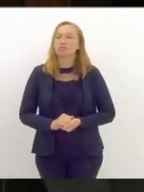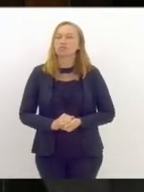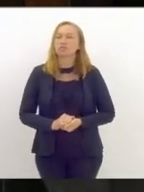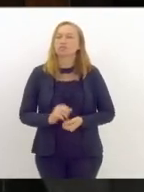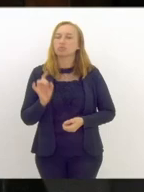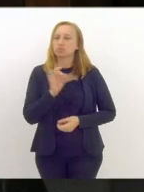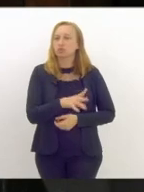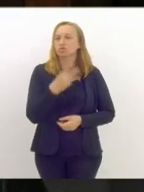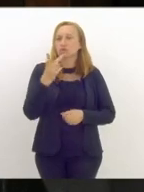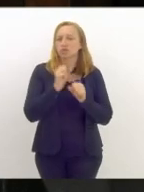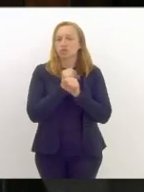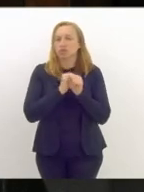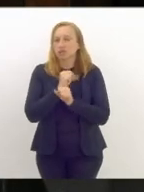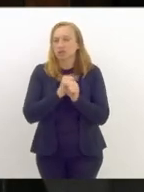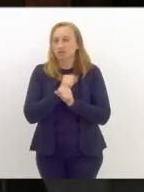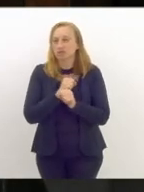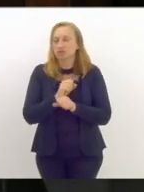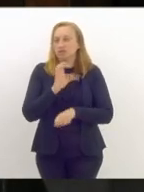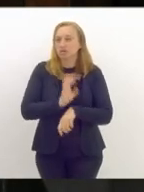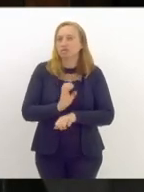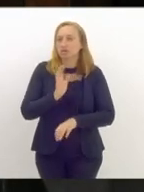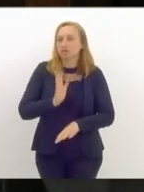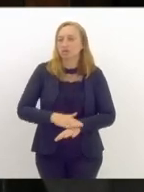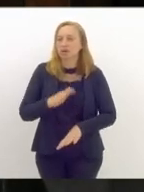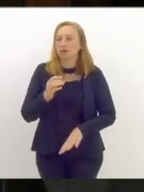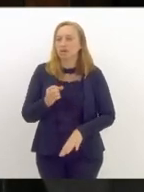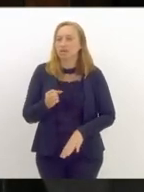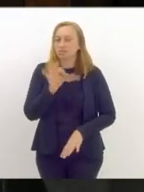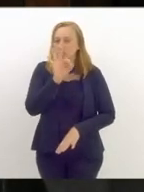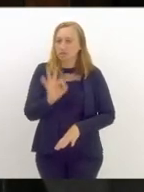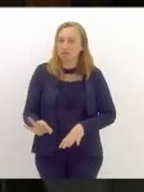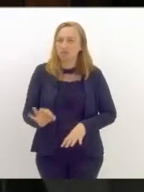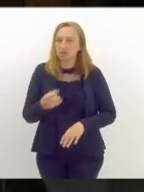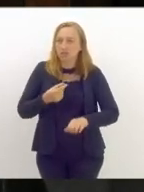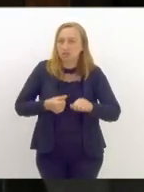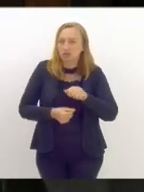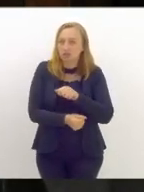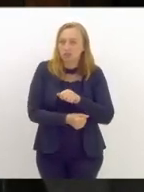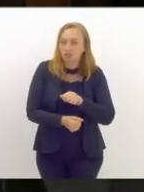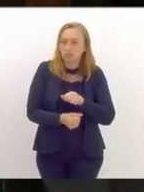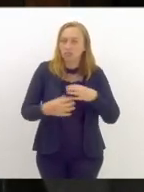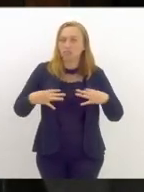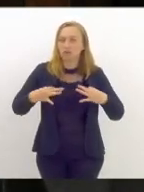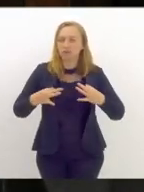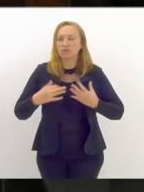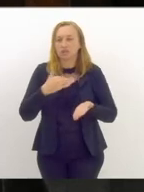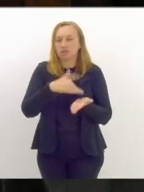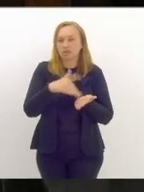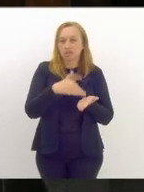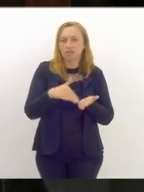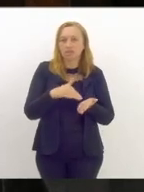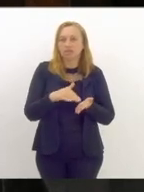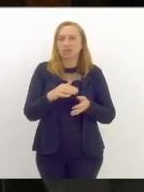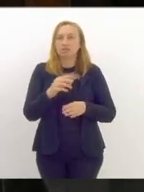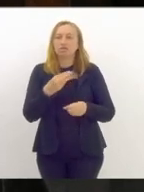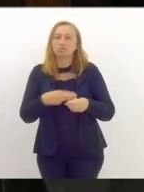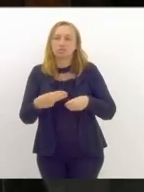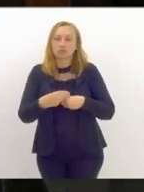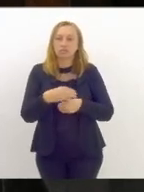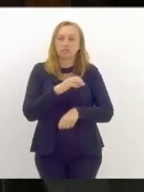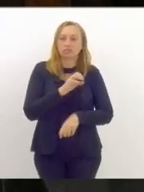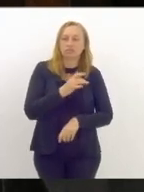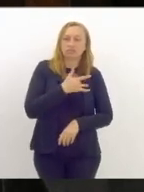Nos últimos 2 anos, nós fomos o estado com maior percentual de repasse de recursos voluntários para a Secretaria Municipal de Saúde.